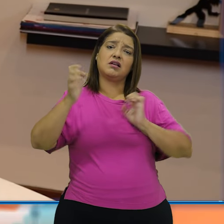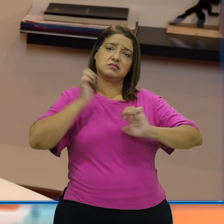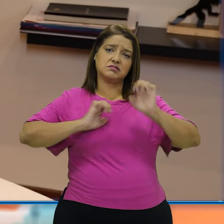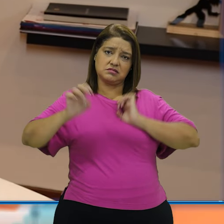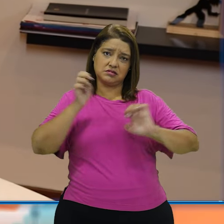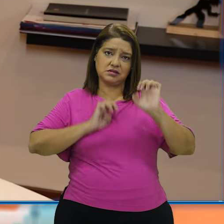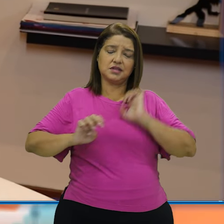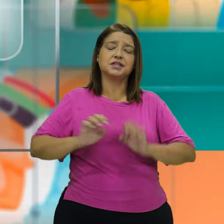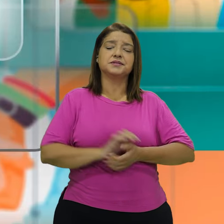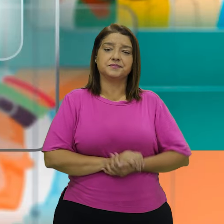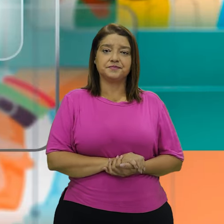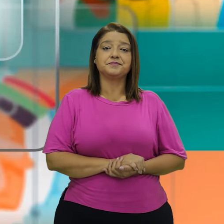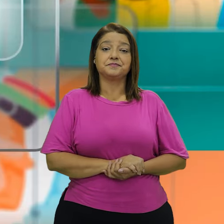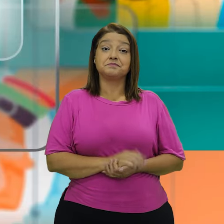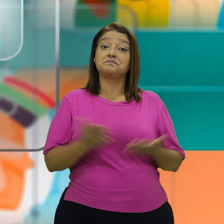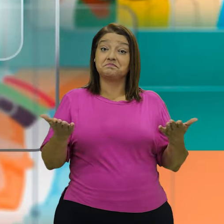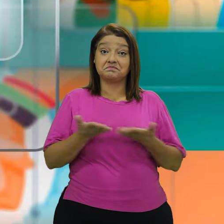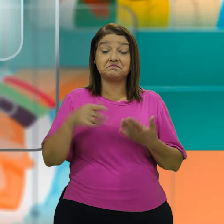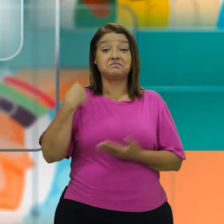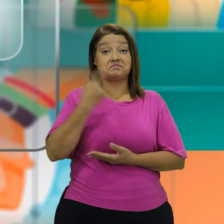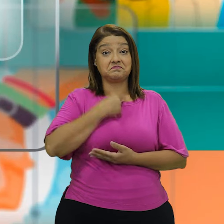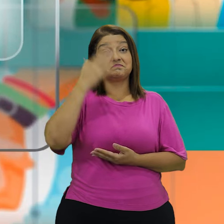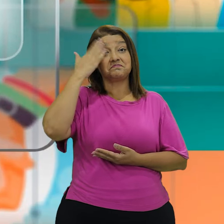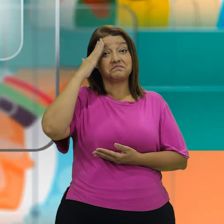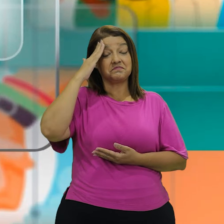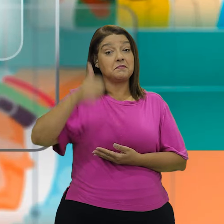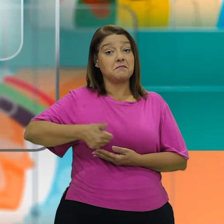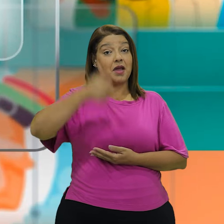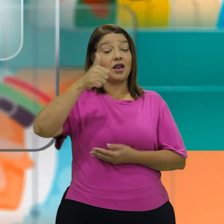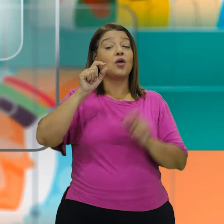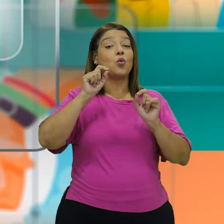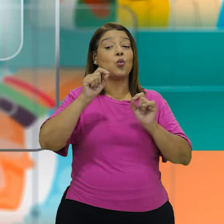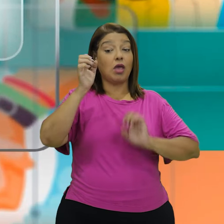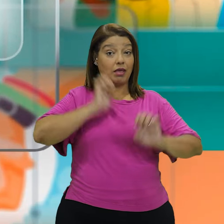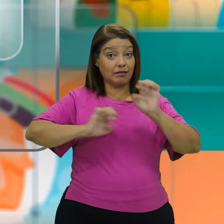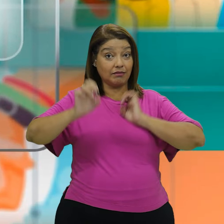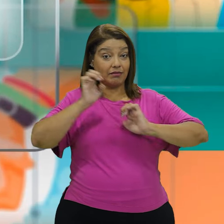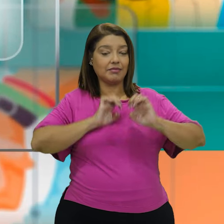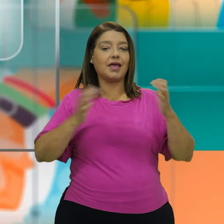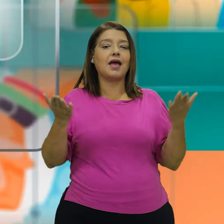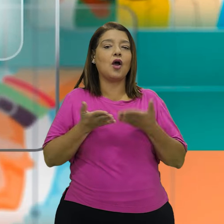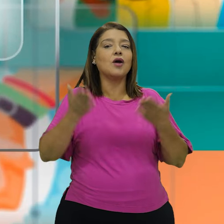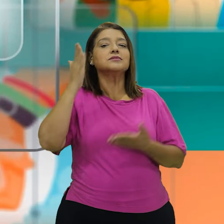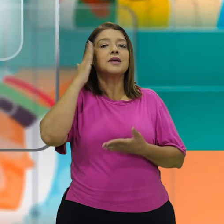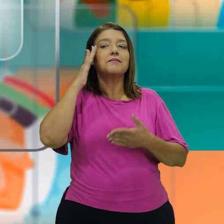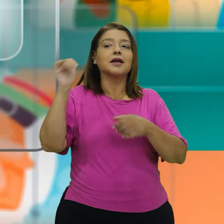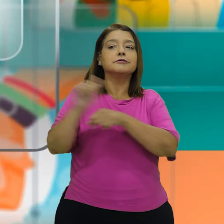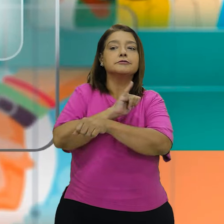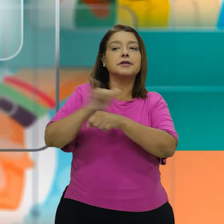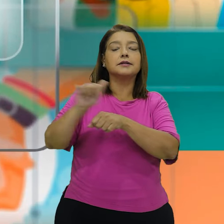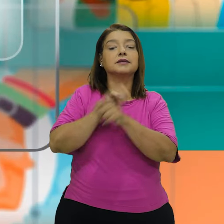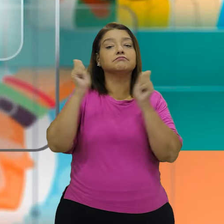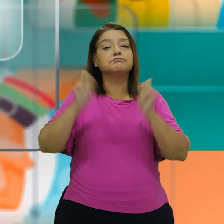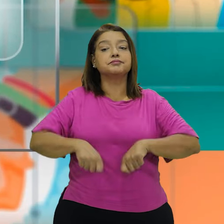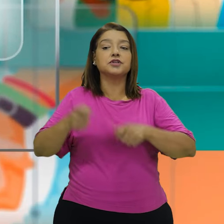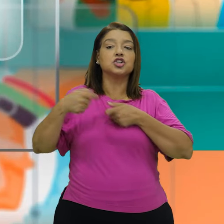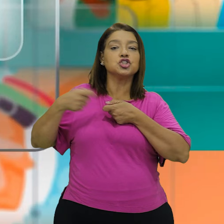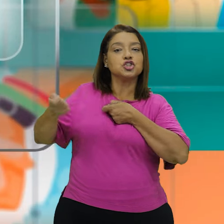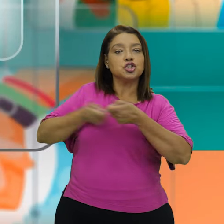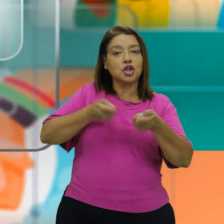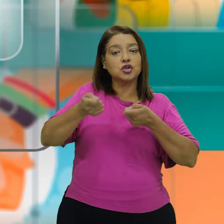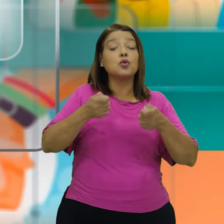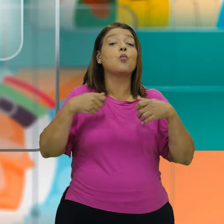de estresse. Agora que entendemos melhor as fontes de estresse, vamos falar sobre as estratégias para